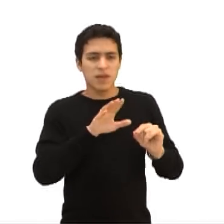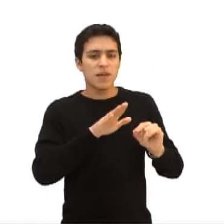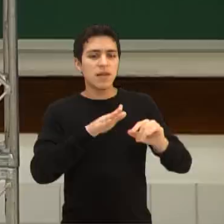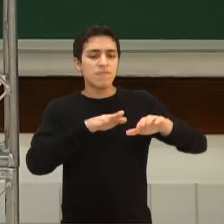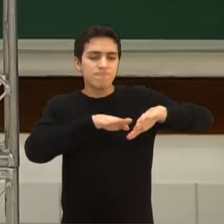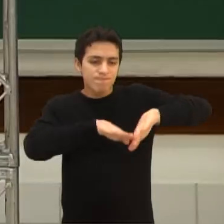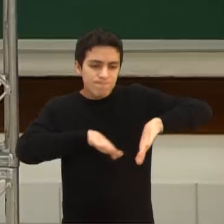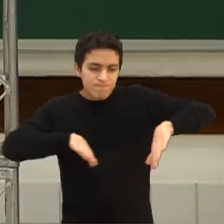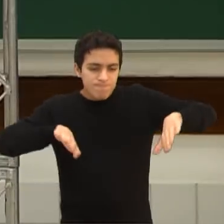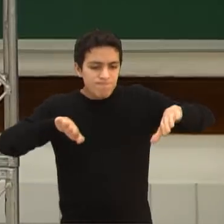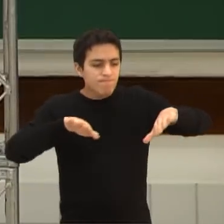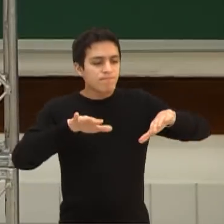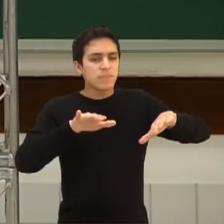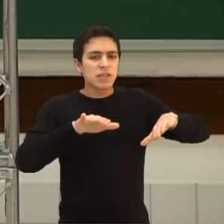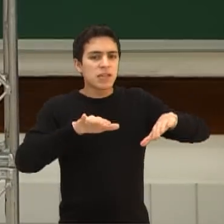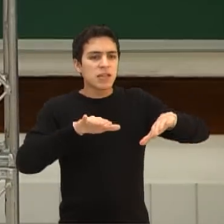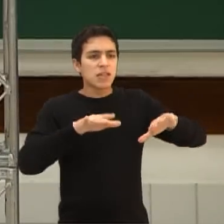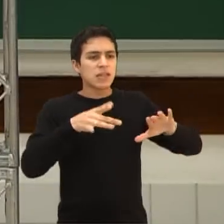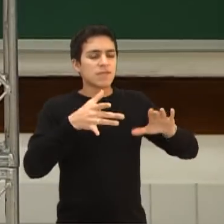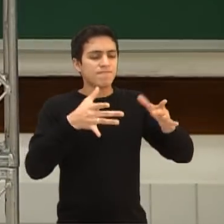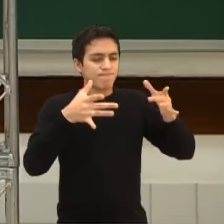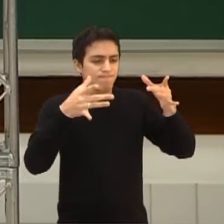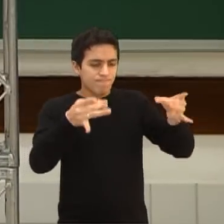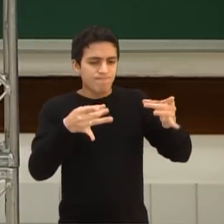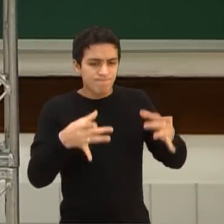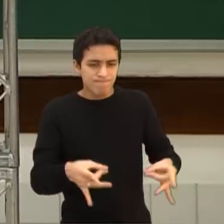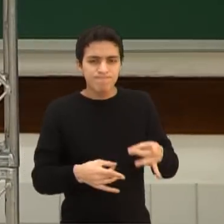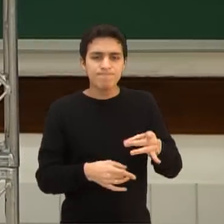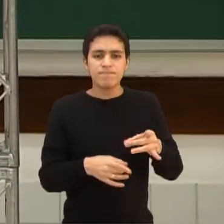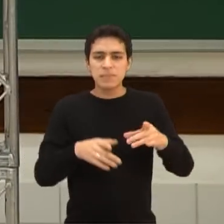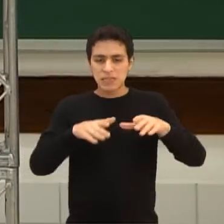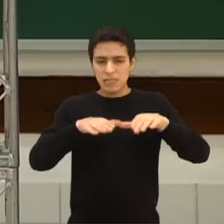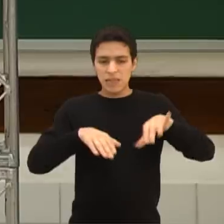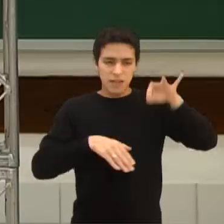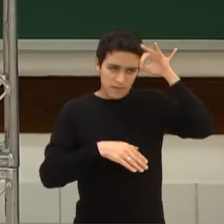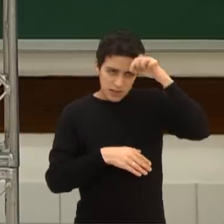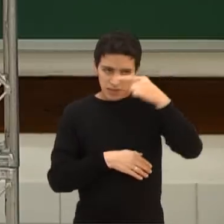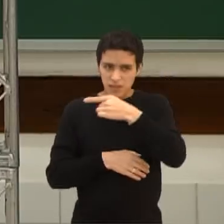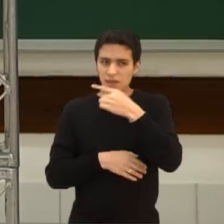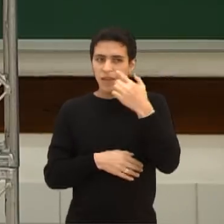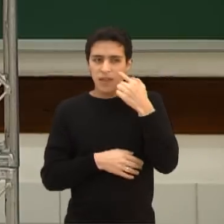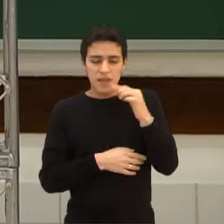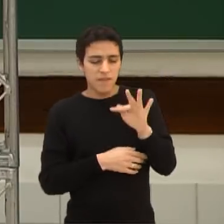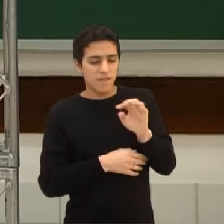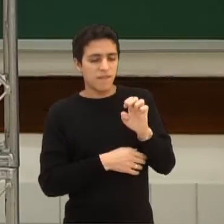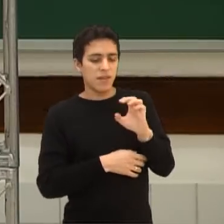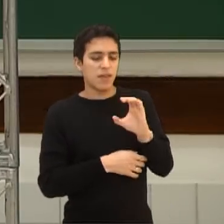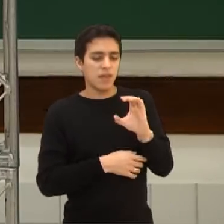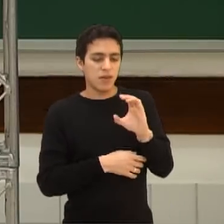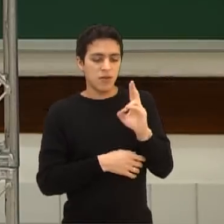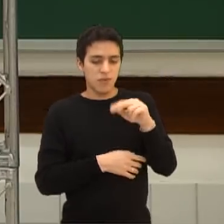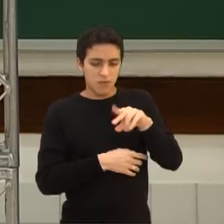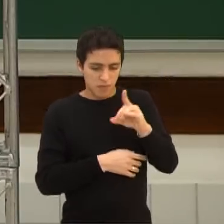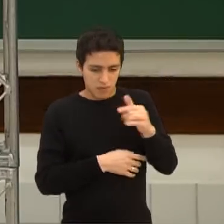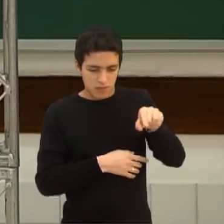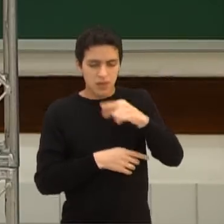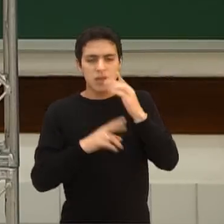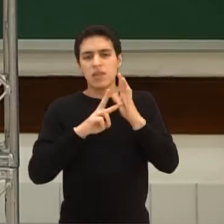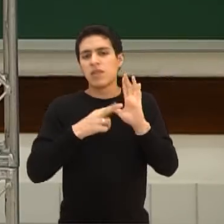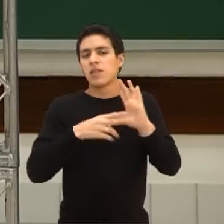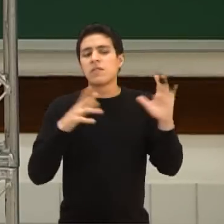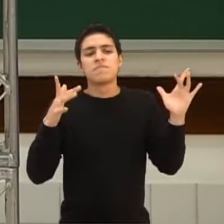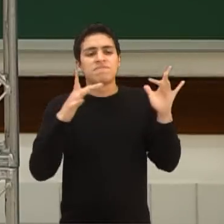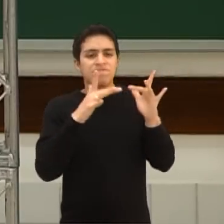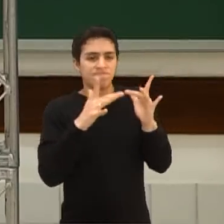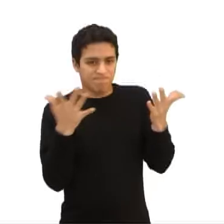interna da vagina, onde acontece a fecundação. Olha lá o desenho, o que é a fecundação? O encontro do óvulo com o